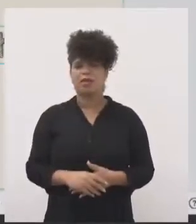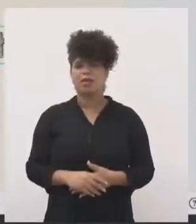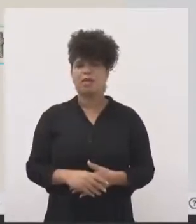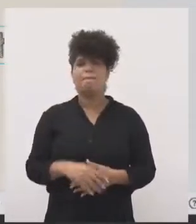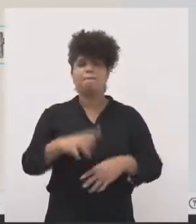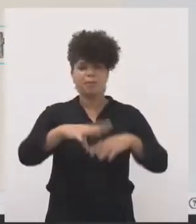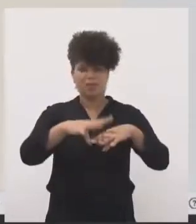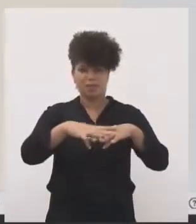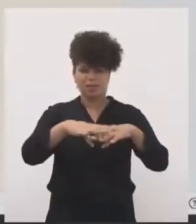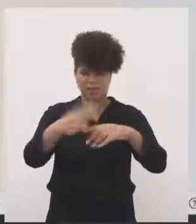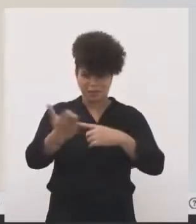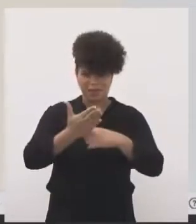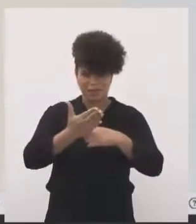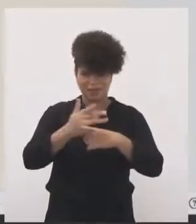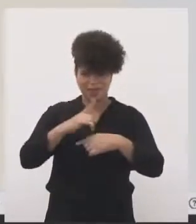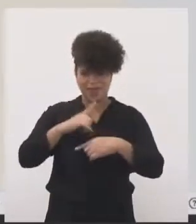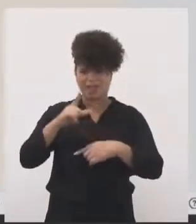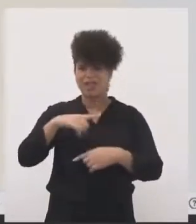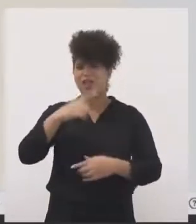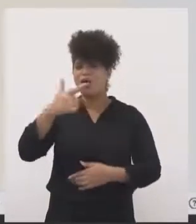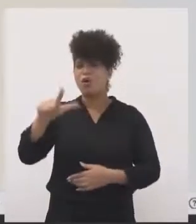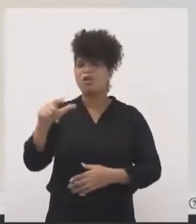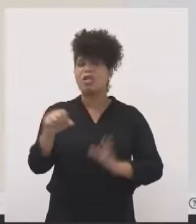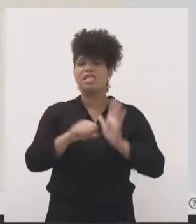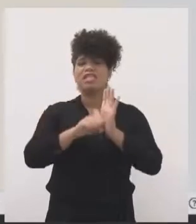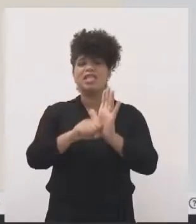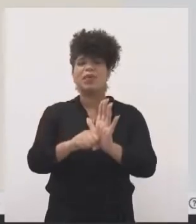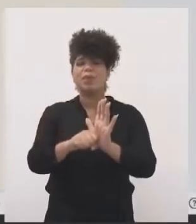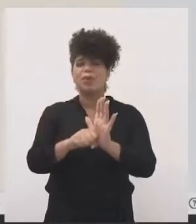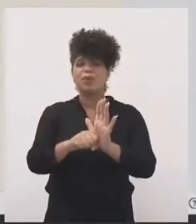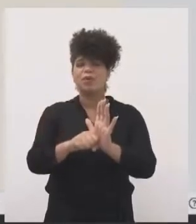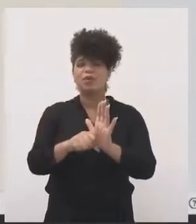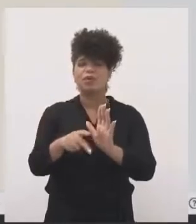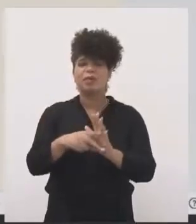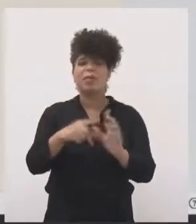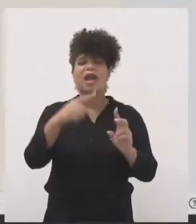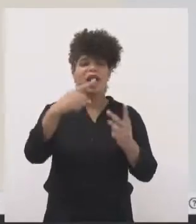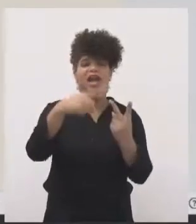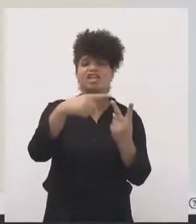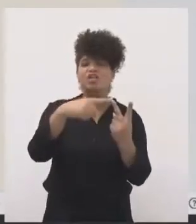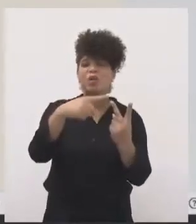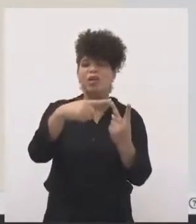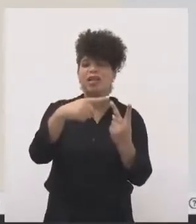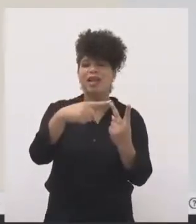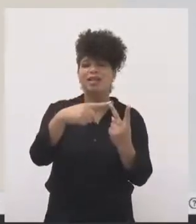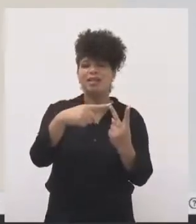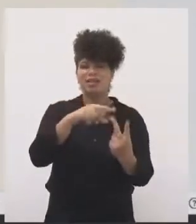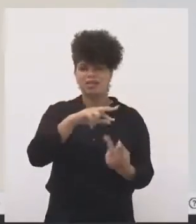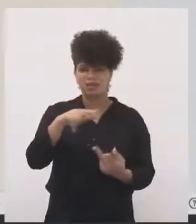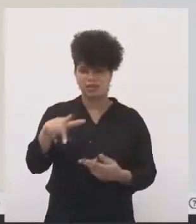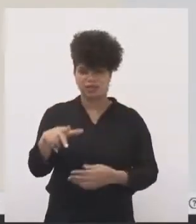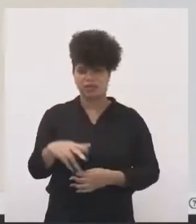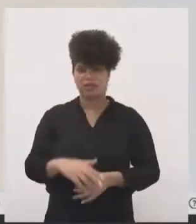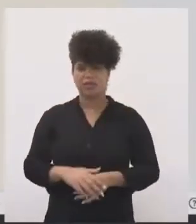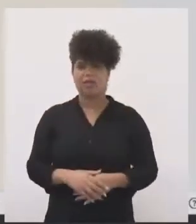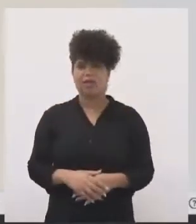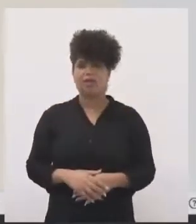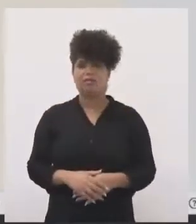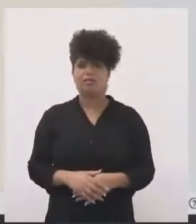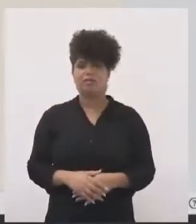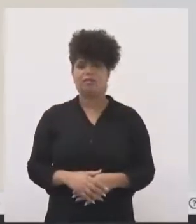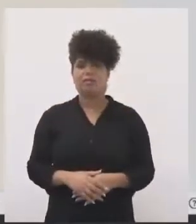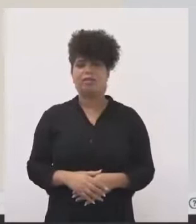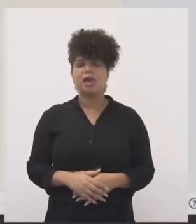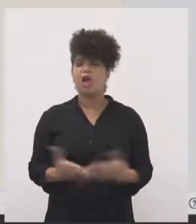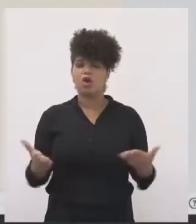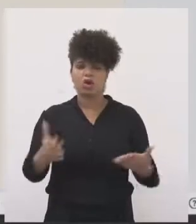puder me ajudar, que tem aqueles outros símbolos de raiz quadrada, aquelas coisas. Então, esses aí, a gente ainda não